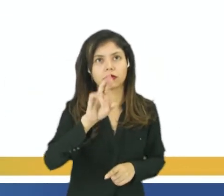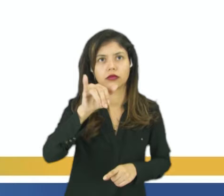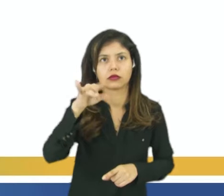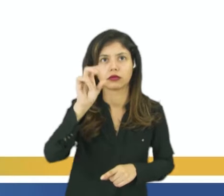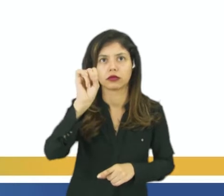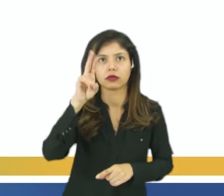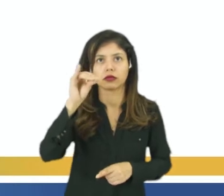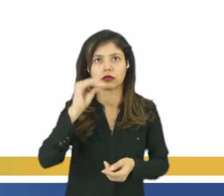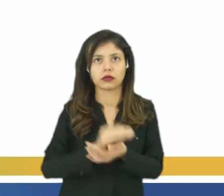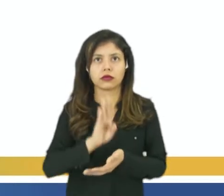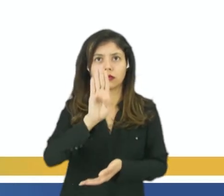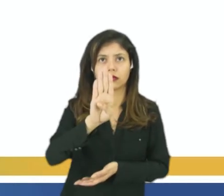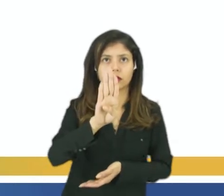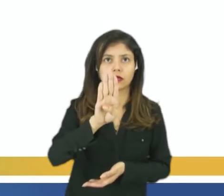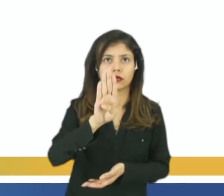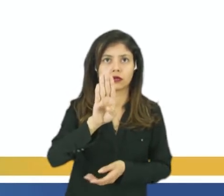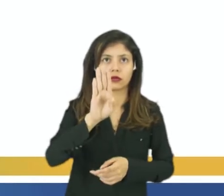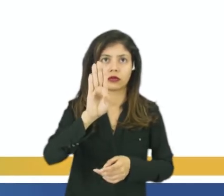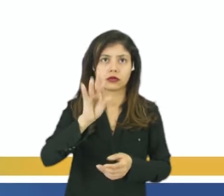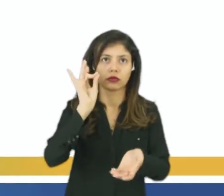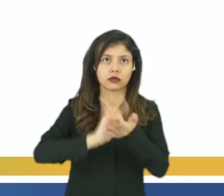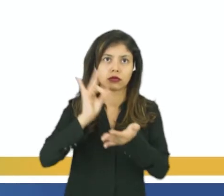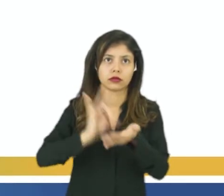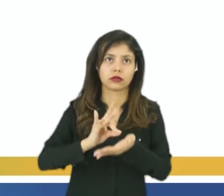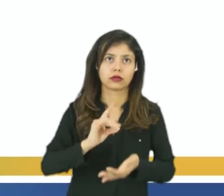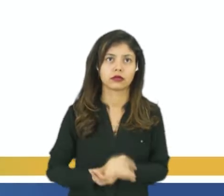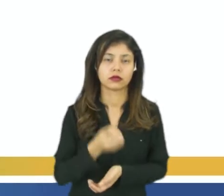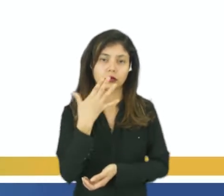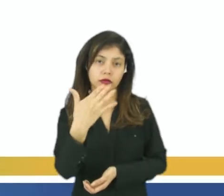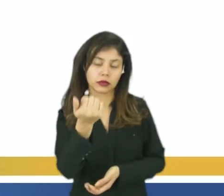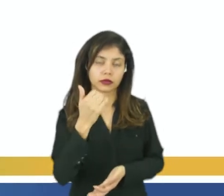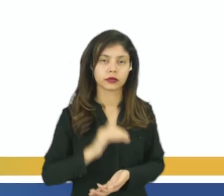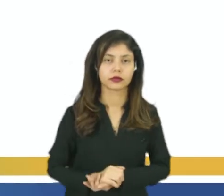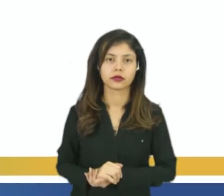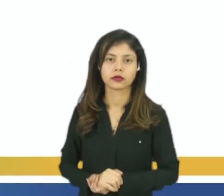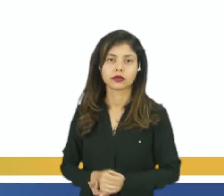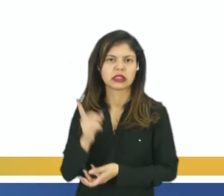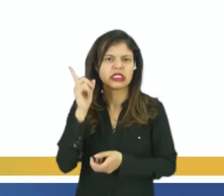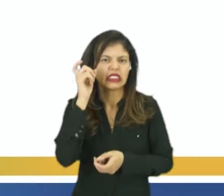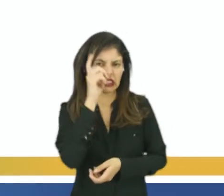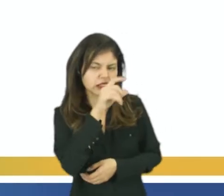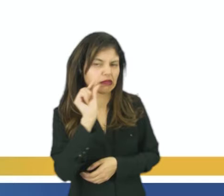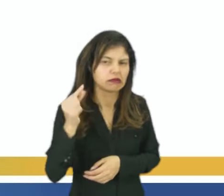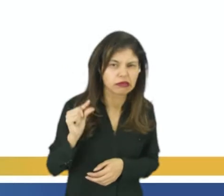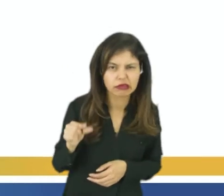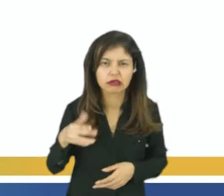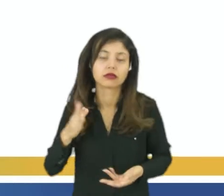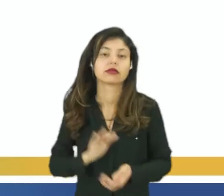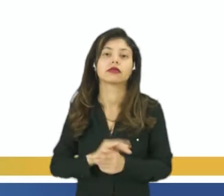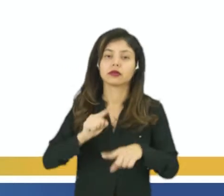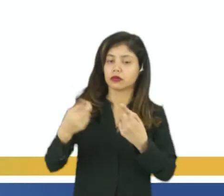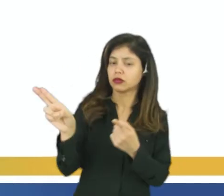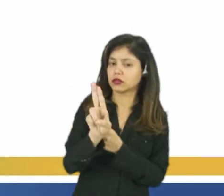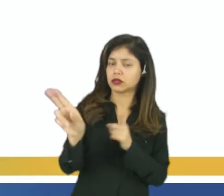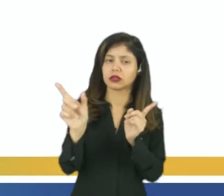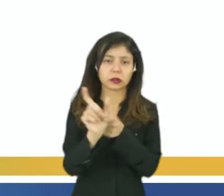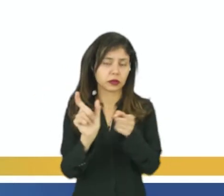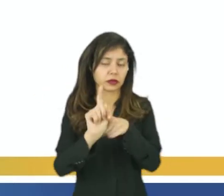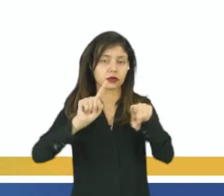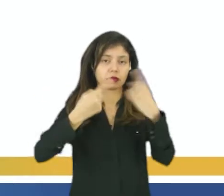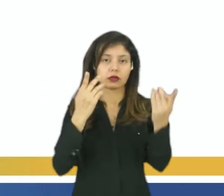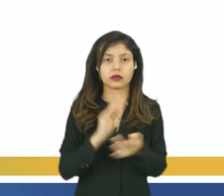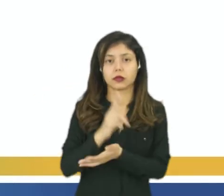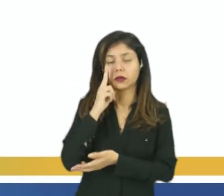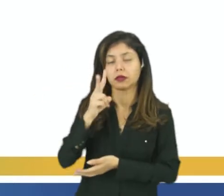enésimo igual a B é verdadeira. Tudo bem, gente? É um pouco complicado essa nomenclatura, mas vocês